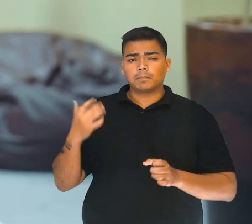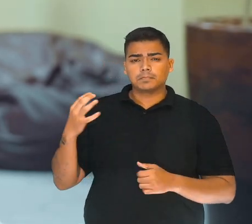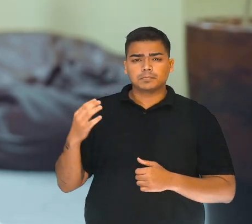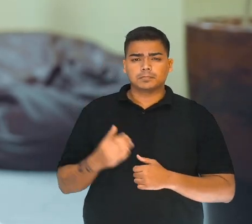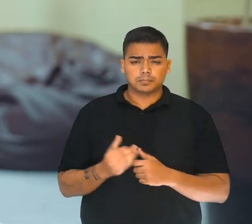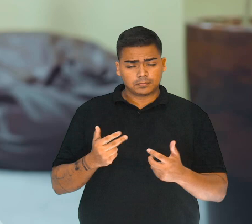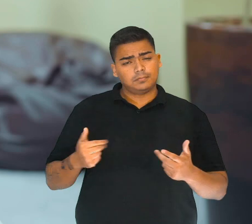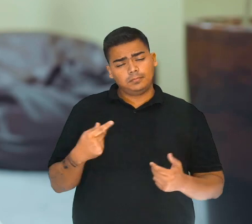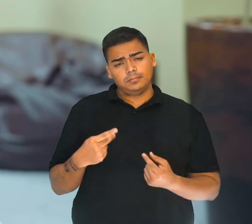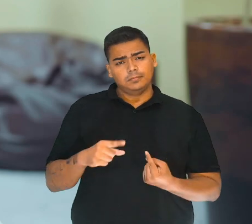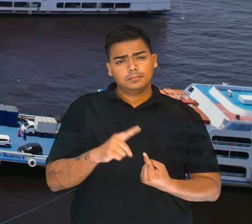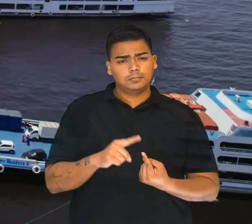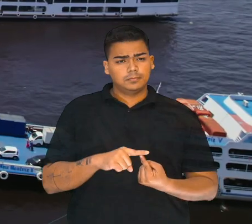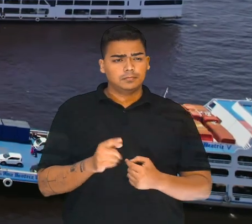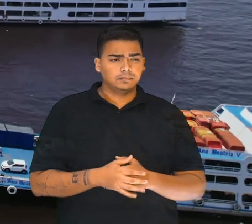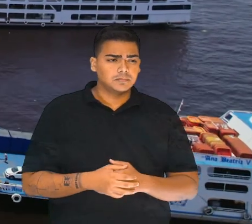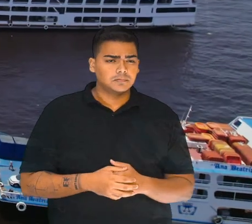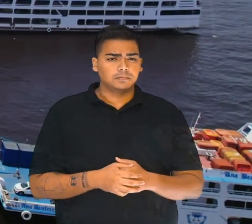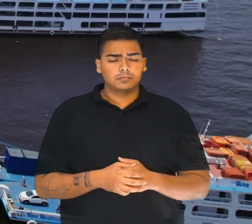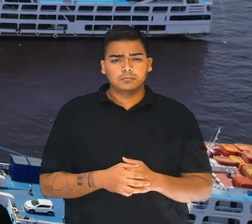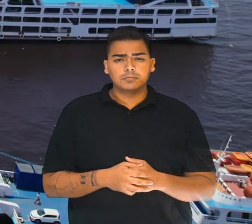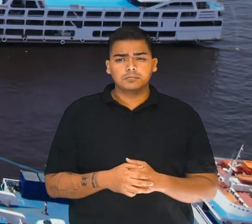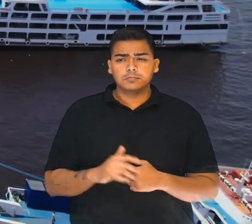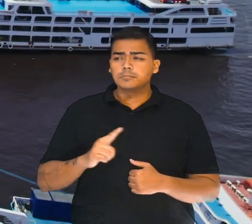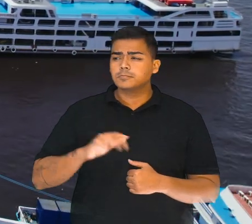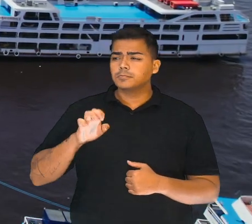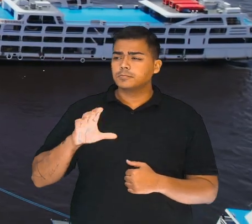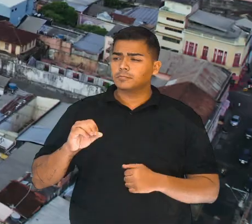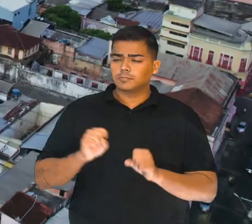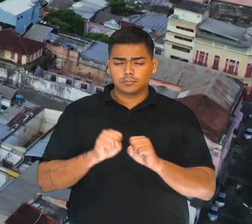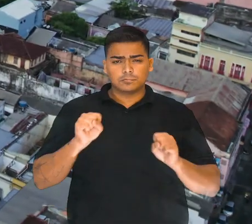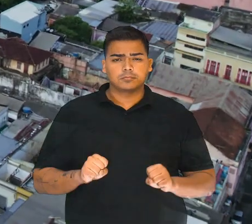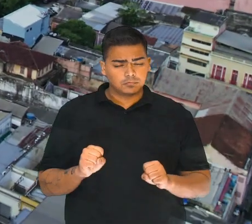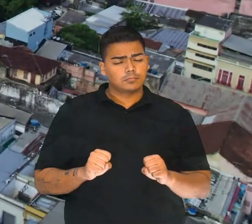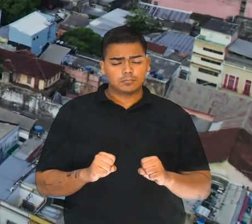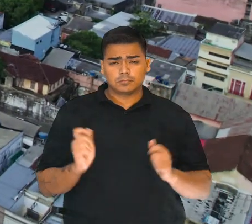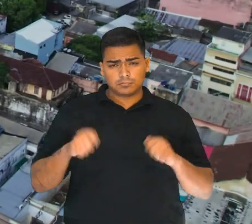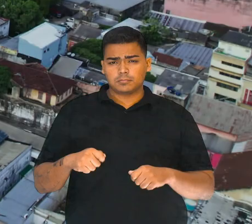empreendedorismo científico e coisas desse tipo, que são ecossistemas que